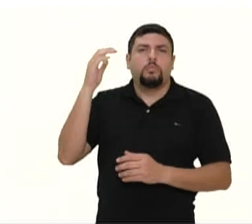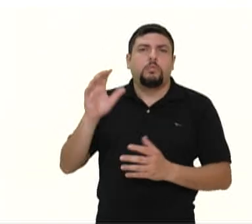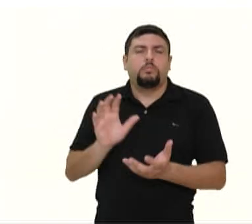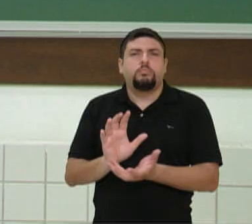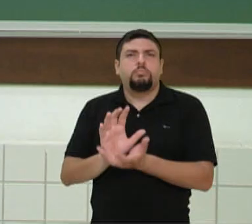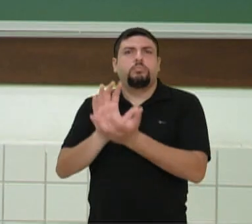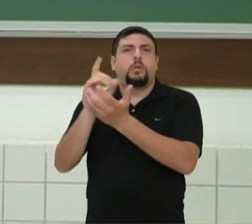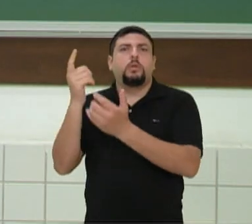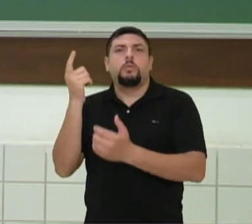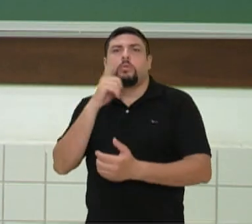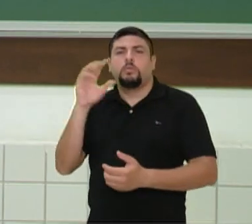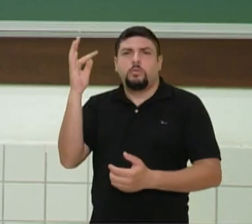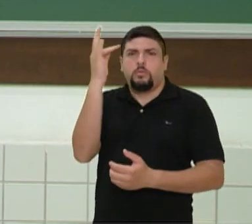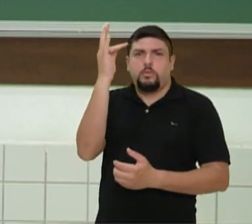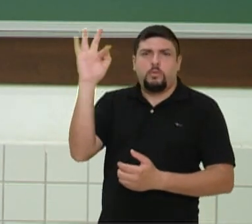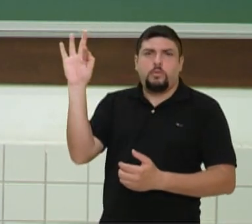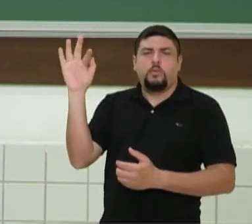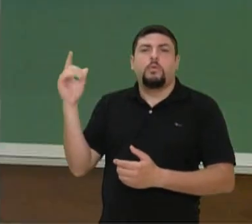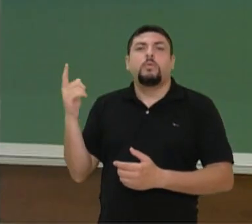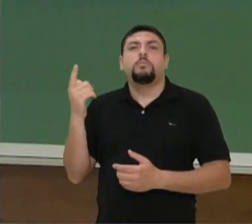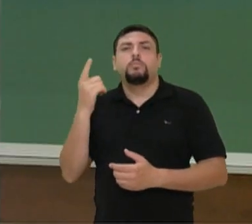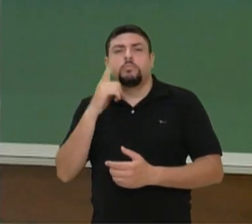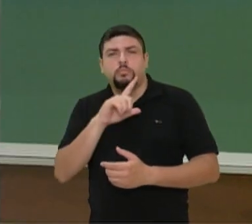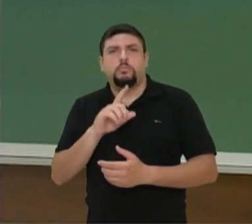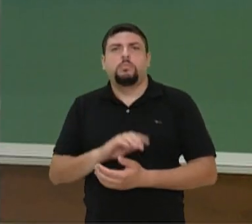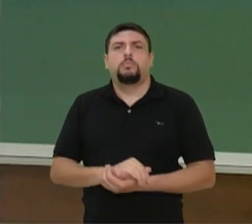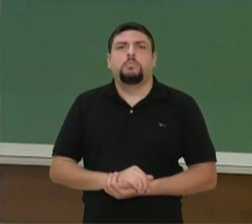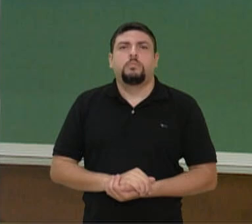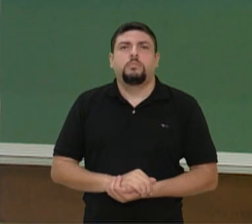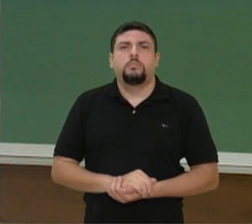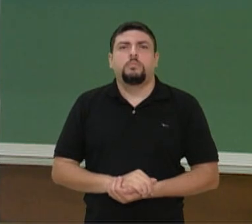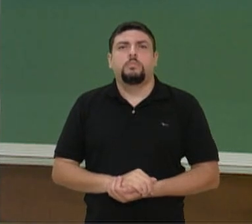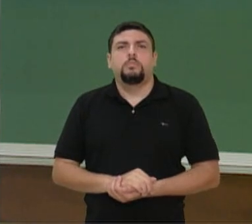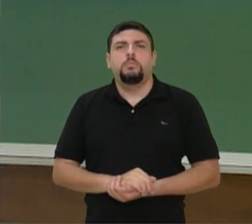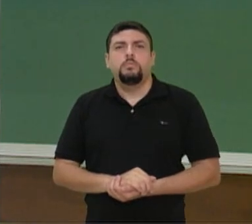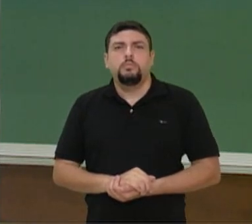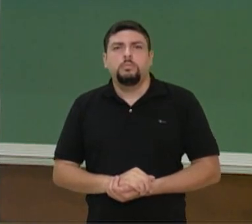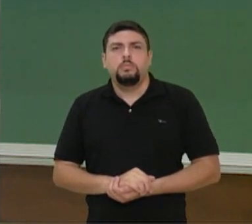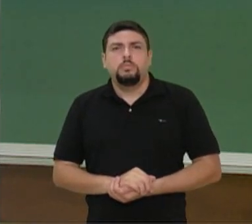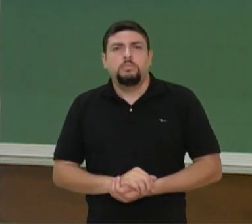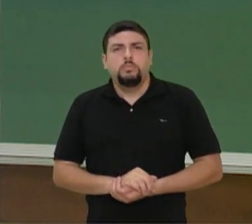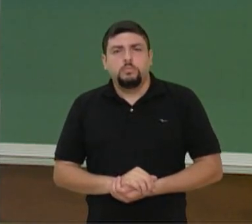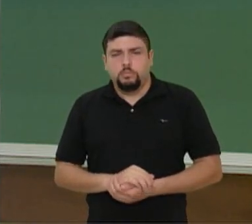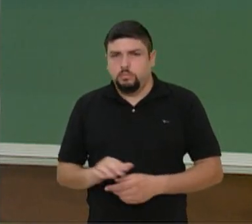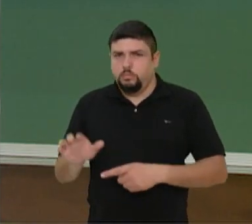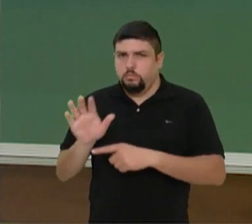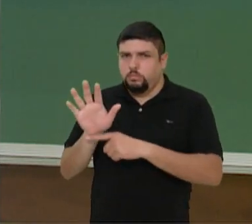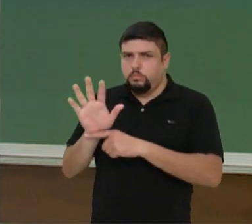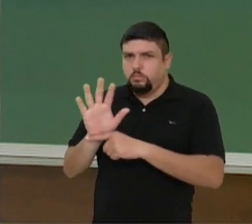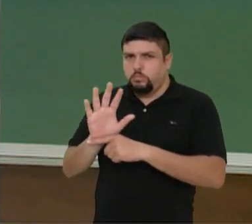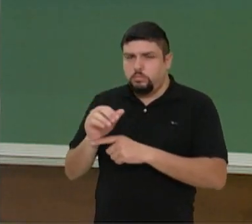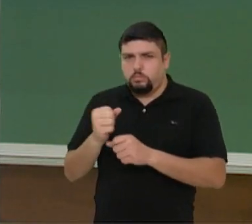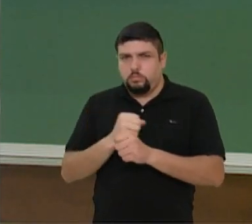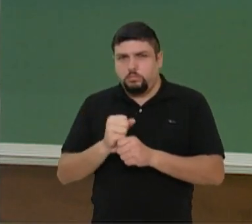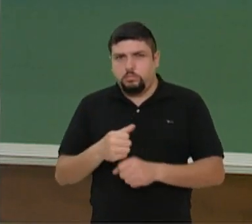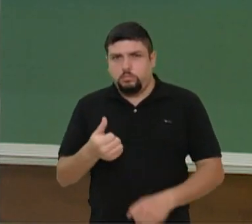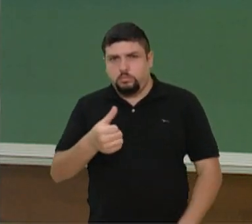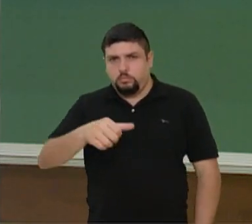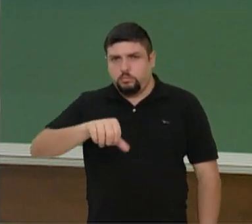no Festival de Cannes. Veja aqui com o professor o seguinte, ó. O Pagador de Promessas, de